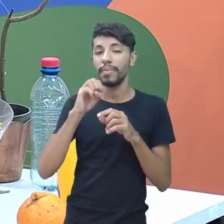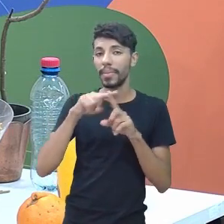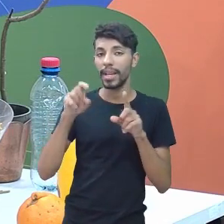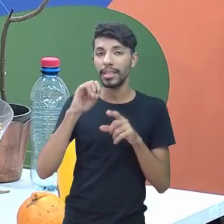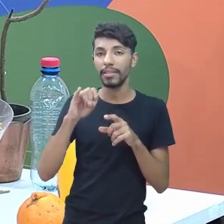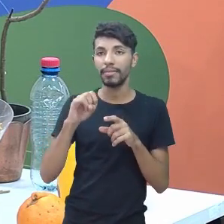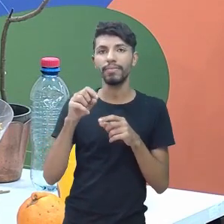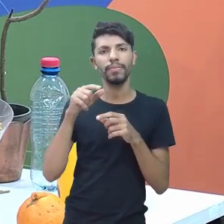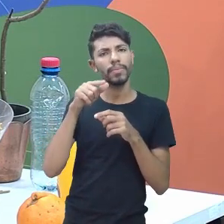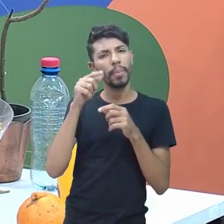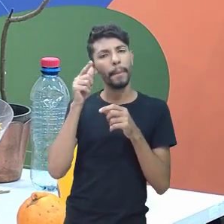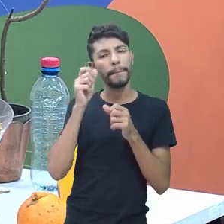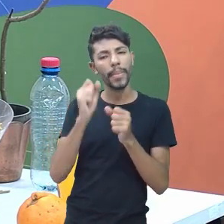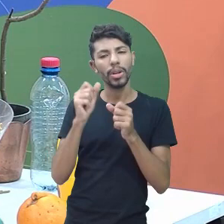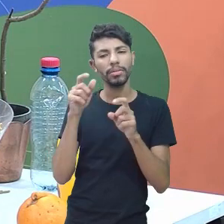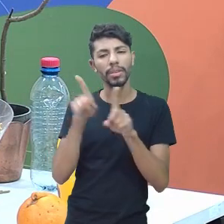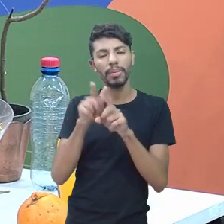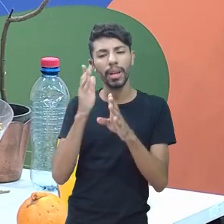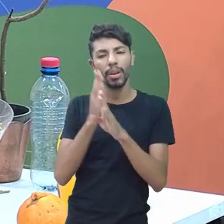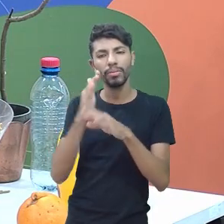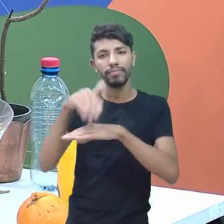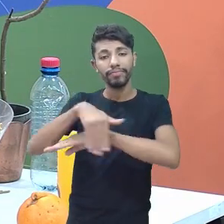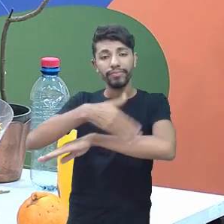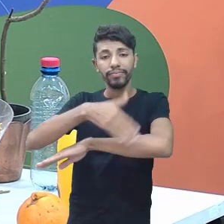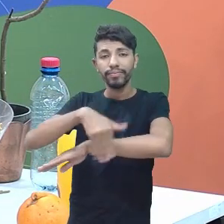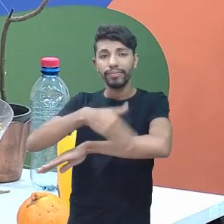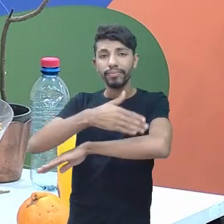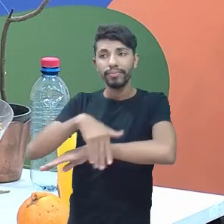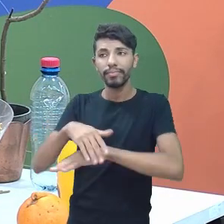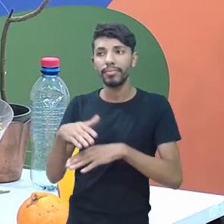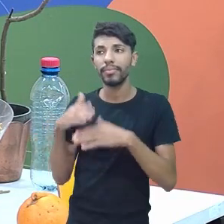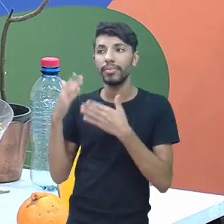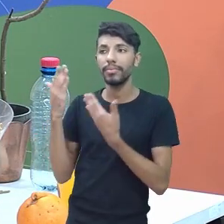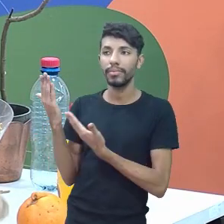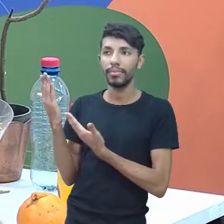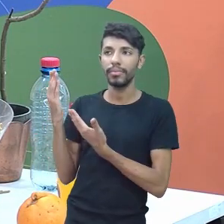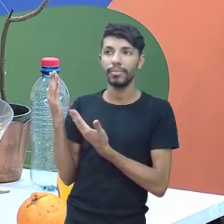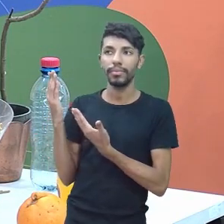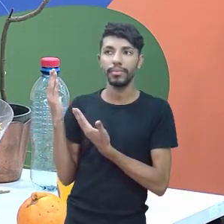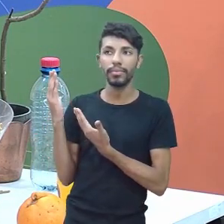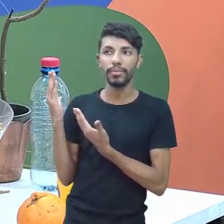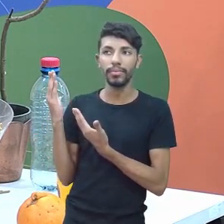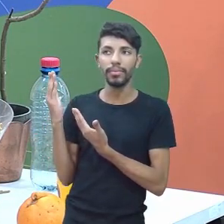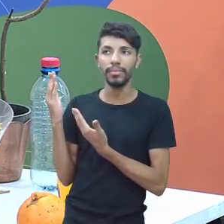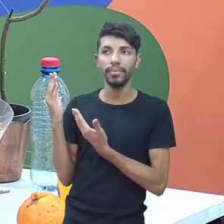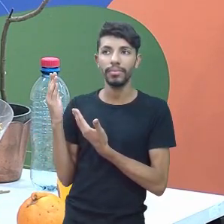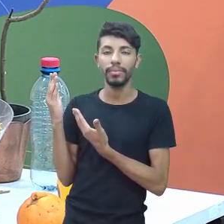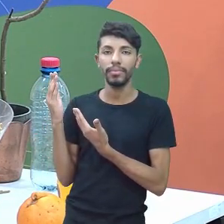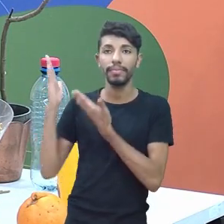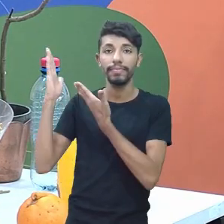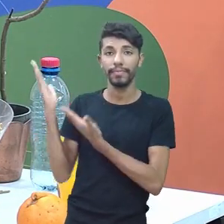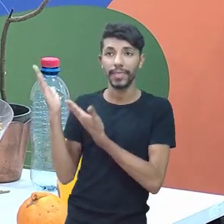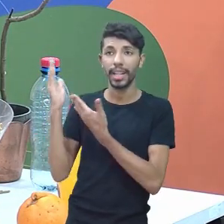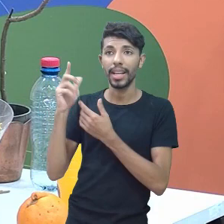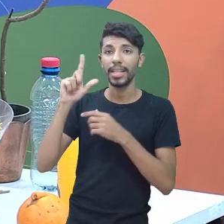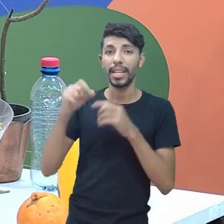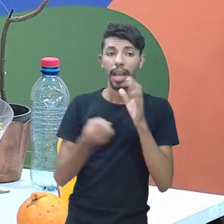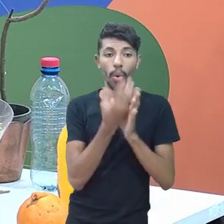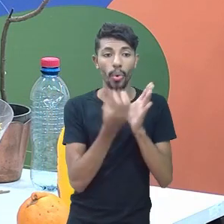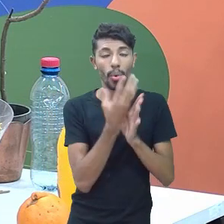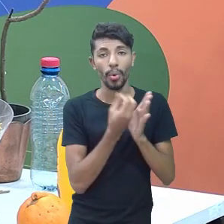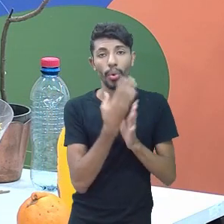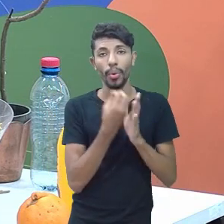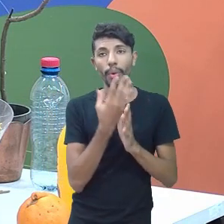muito. Então, esse aqui, quando vai para o supermercado, ele vai mais caro. Enquanto que essa esponja, que é produzida em grande